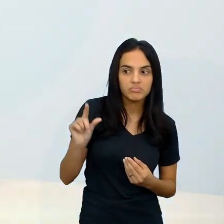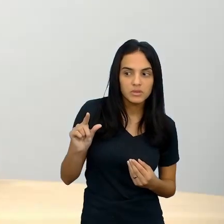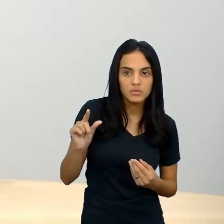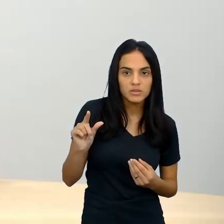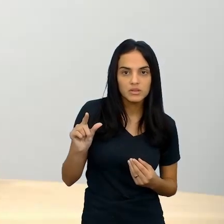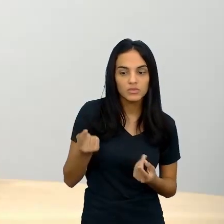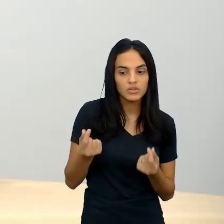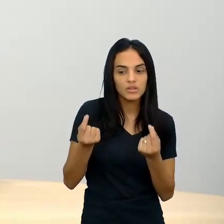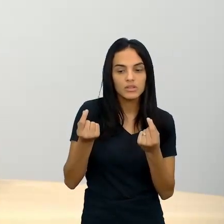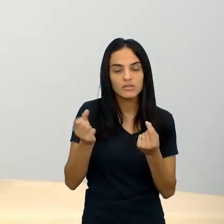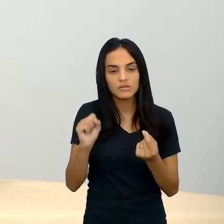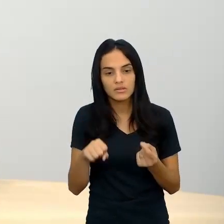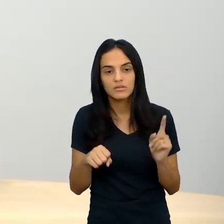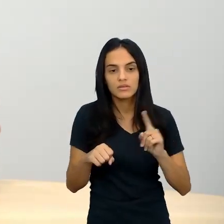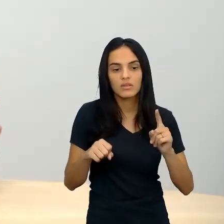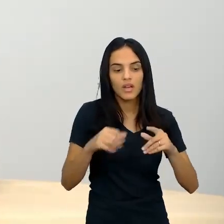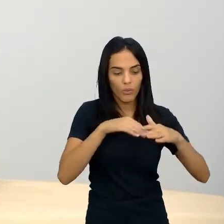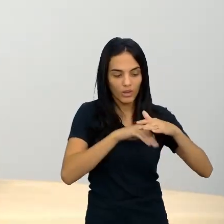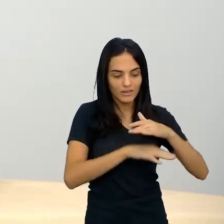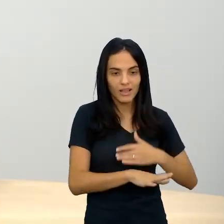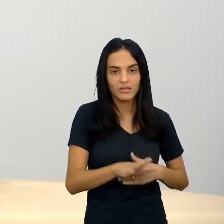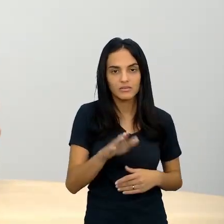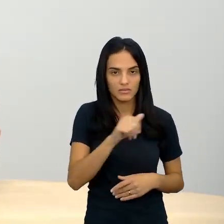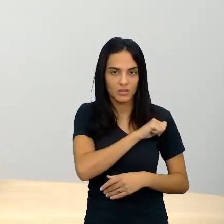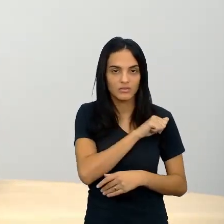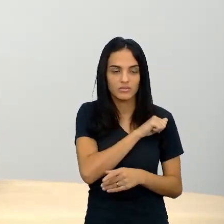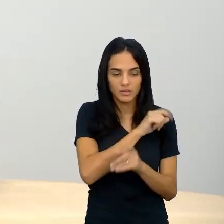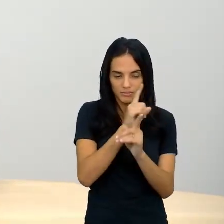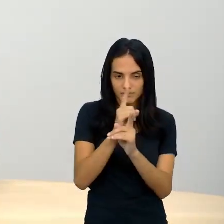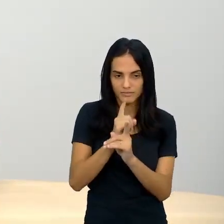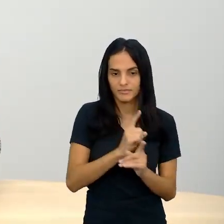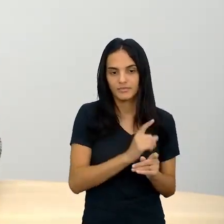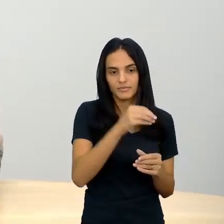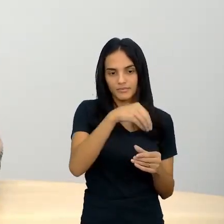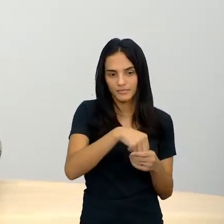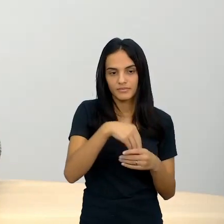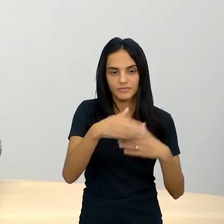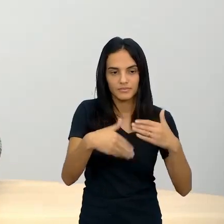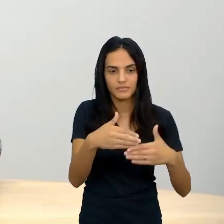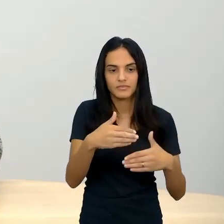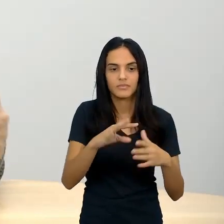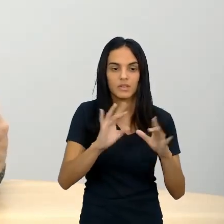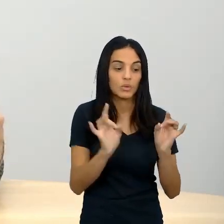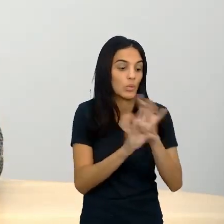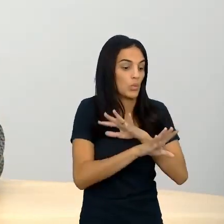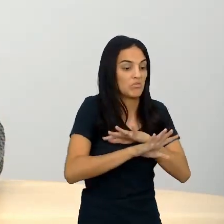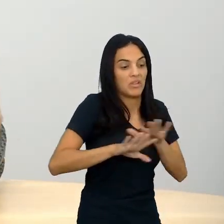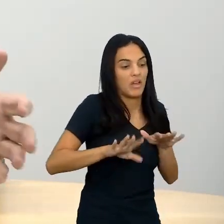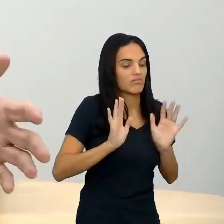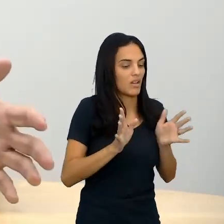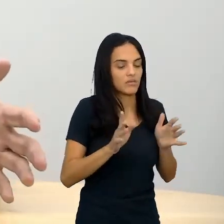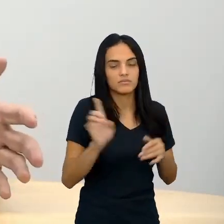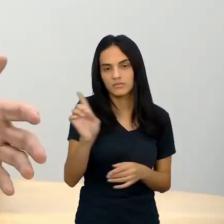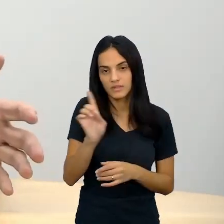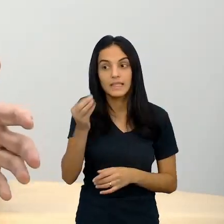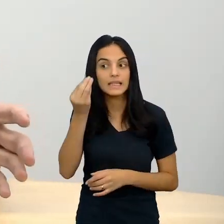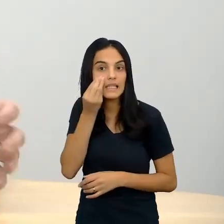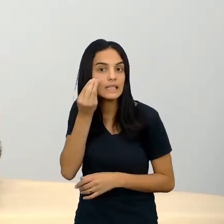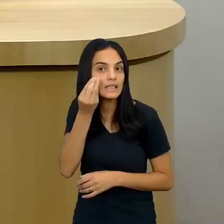um dado que o aluno vai se norteando dentro do processo, nada pronto, ele vai testando, é uma testagem,